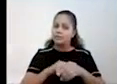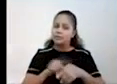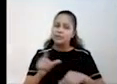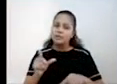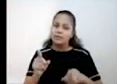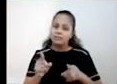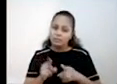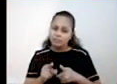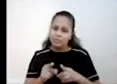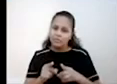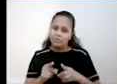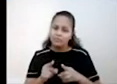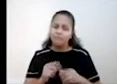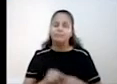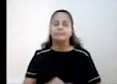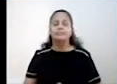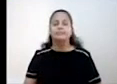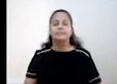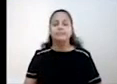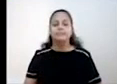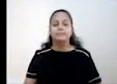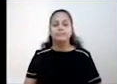em caso de tragédias.